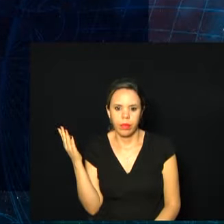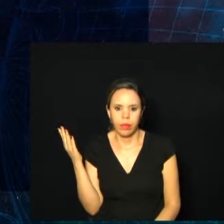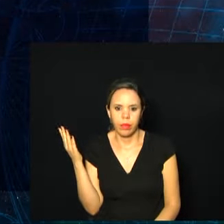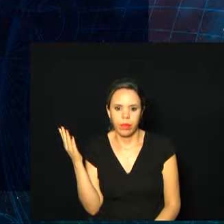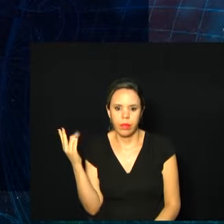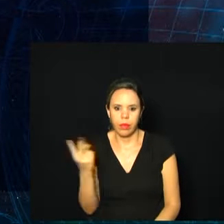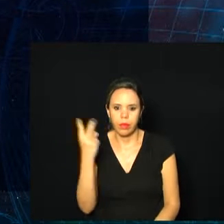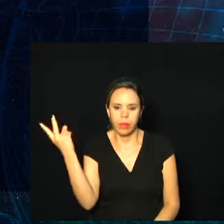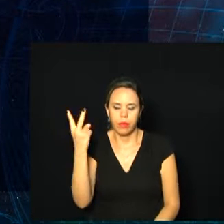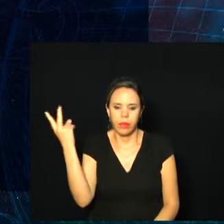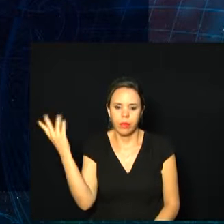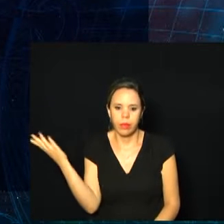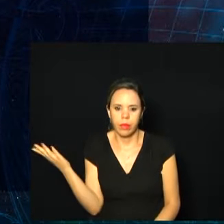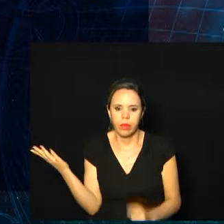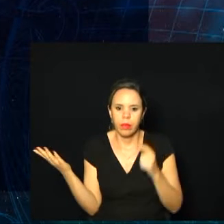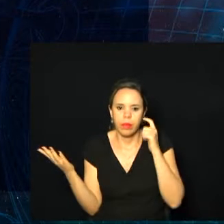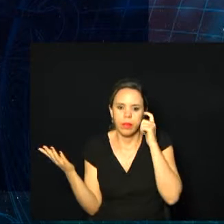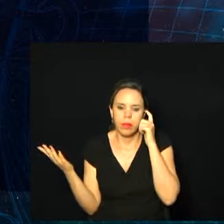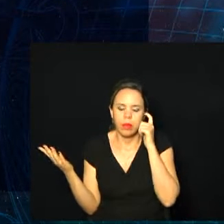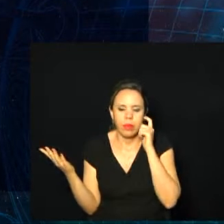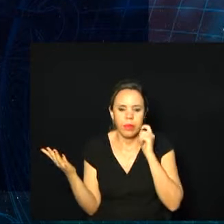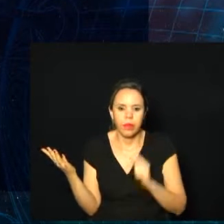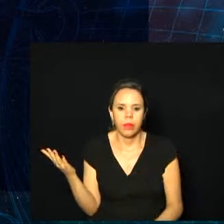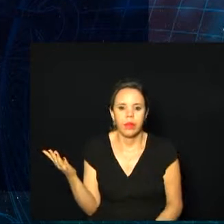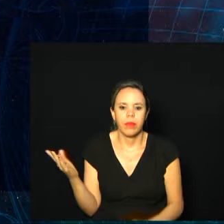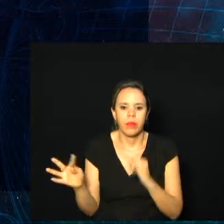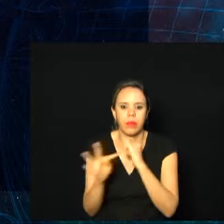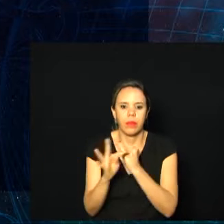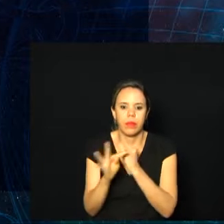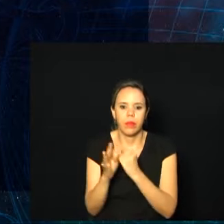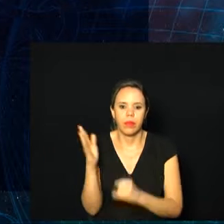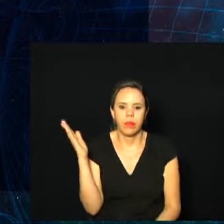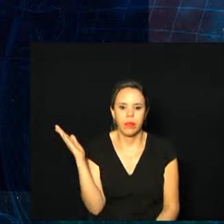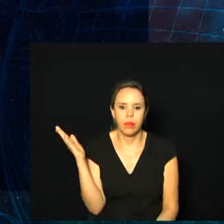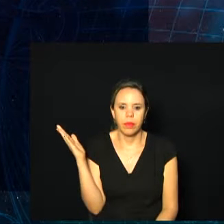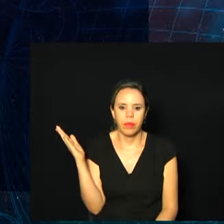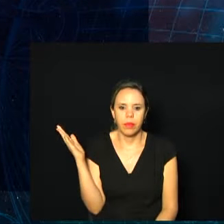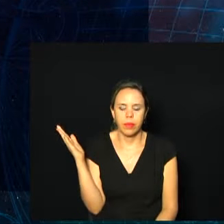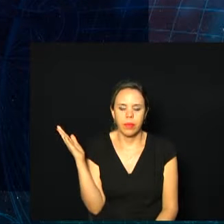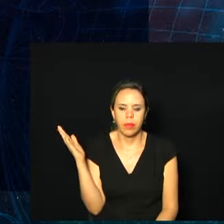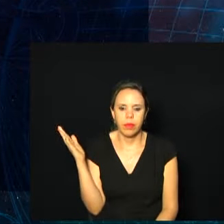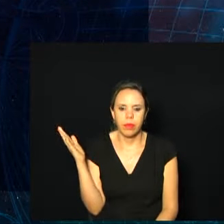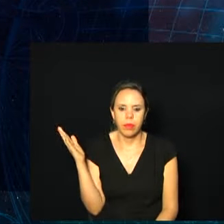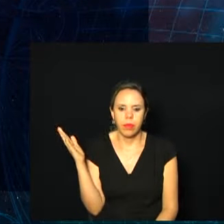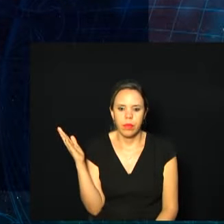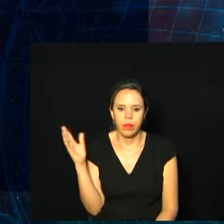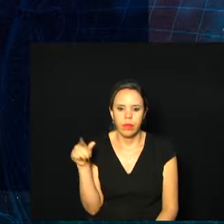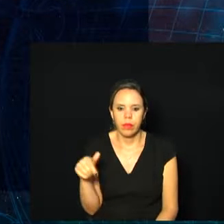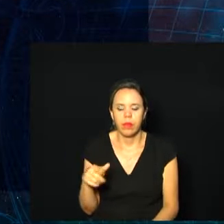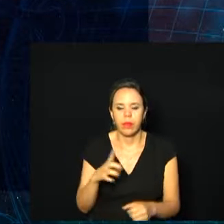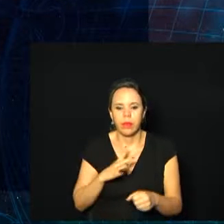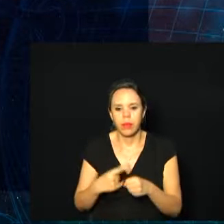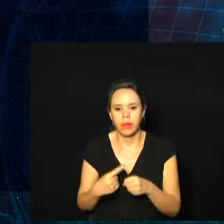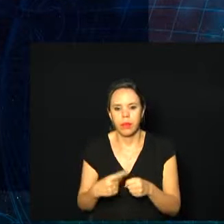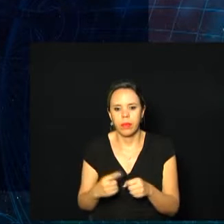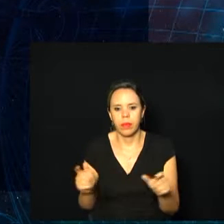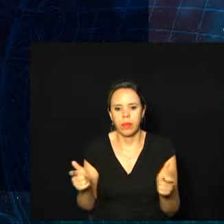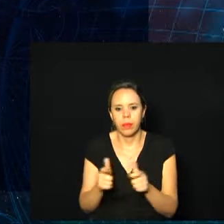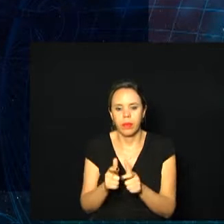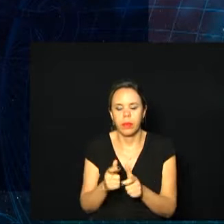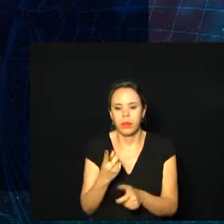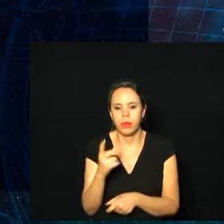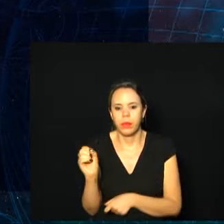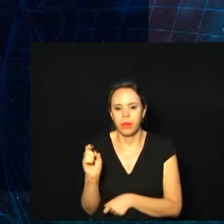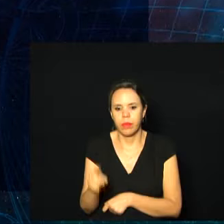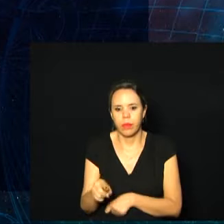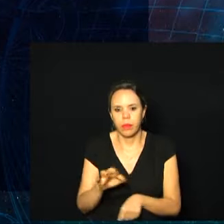Covid-19, Valinhos, 15.209, Itatiba, 15.074, agora os municípios com menos de